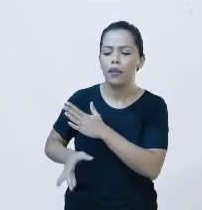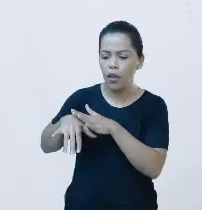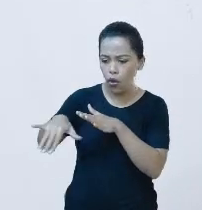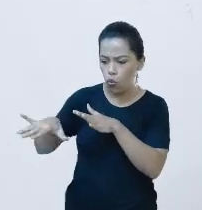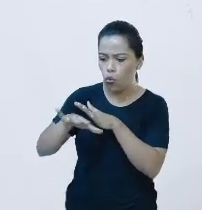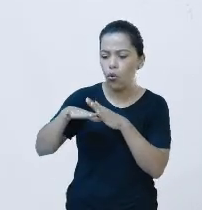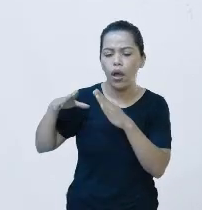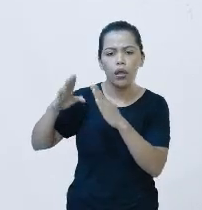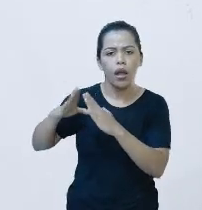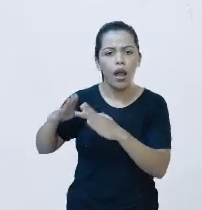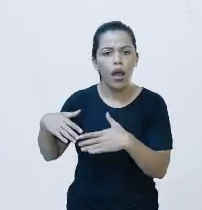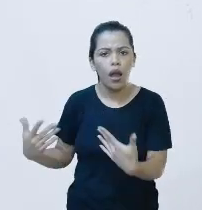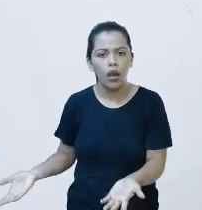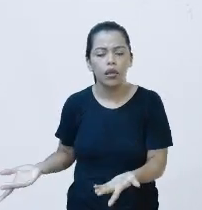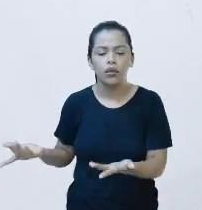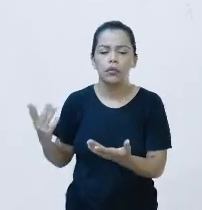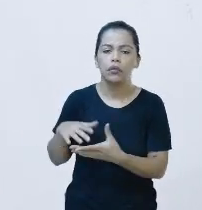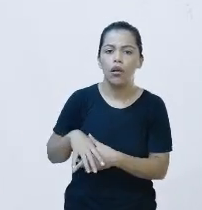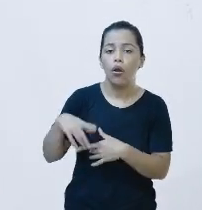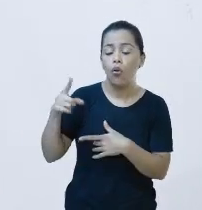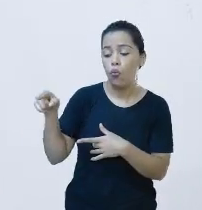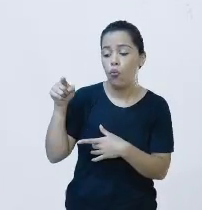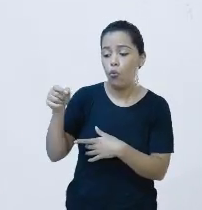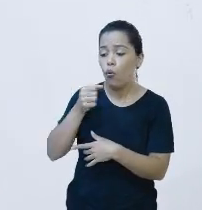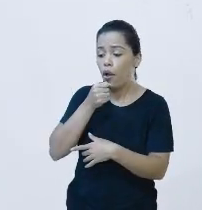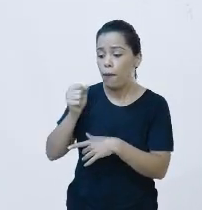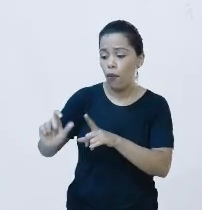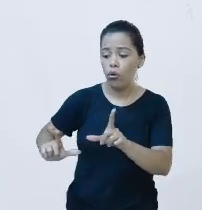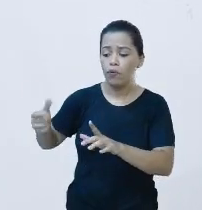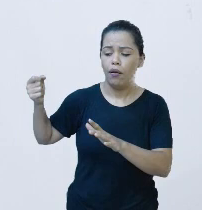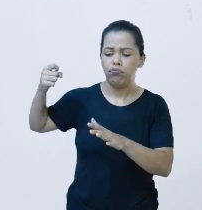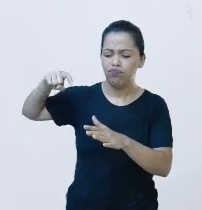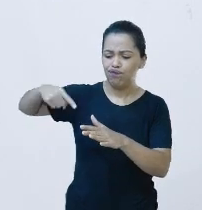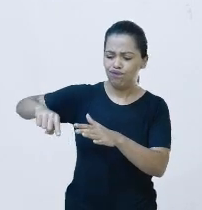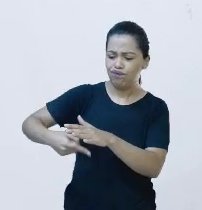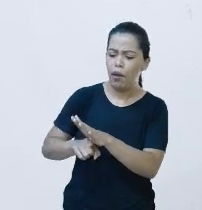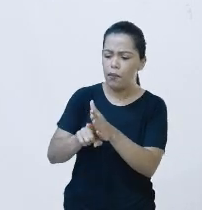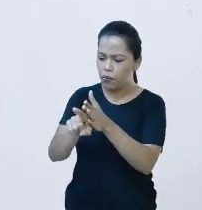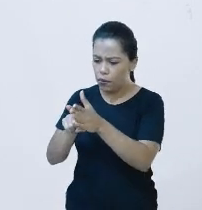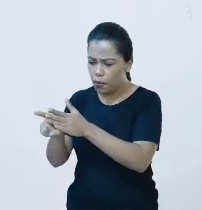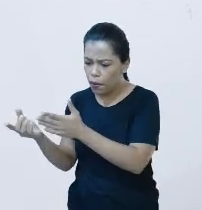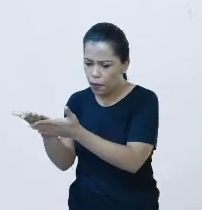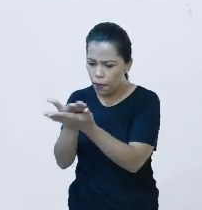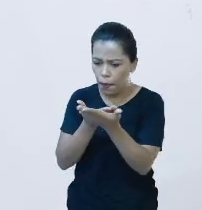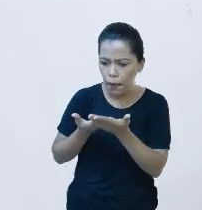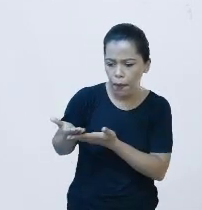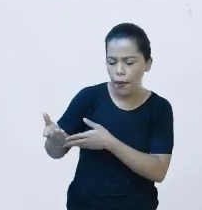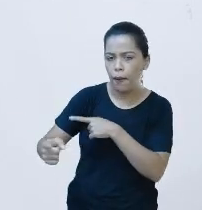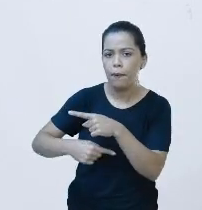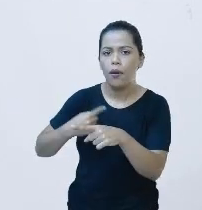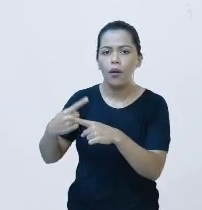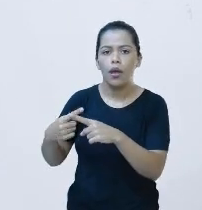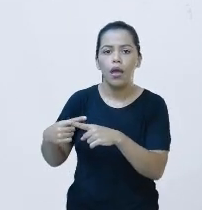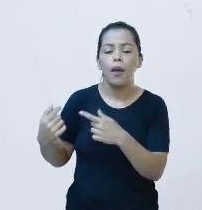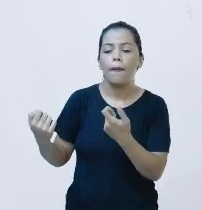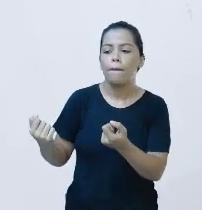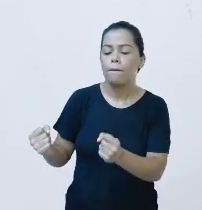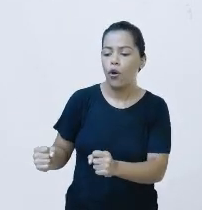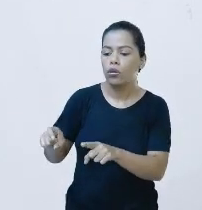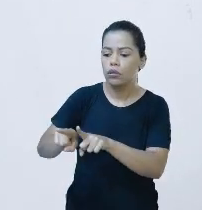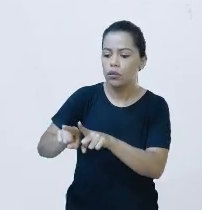habitat natural. Então, ele vai se aprofundar, ele vai investigar as causas, ele pode também, na